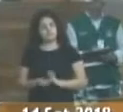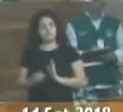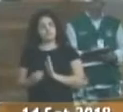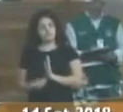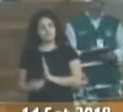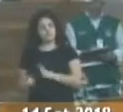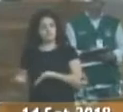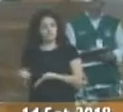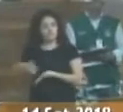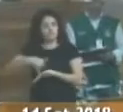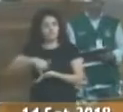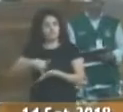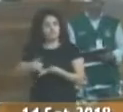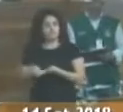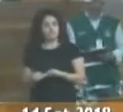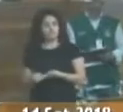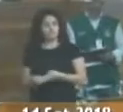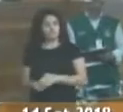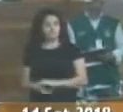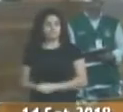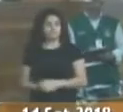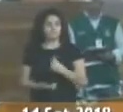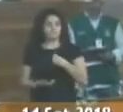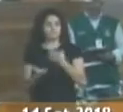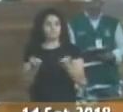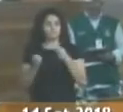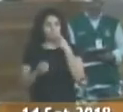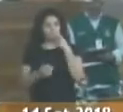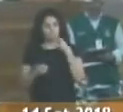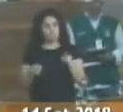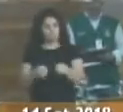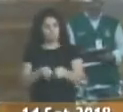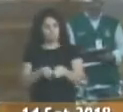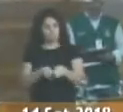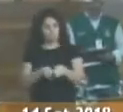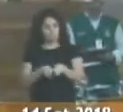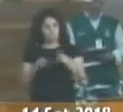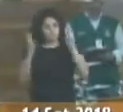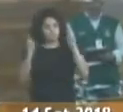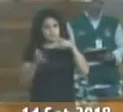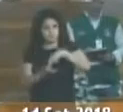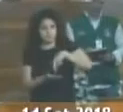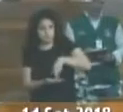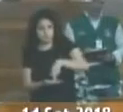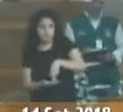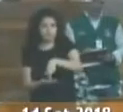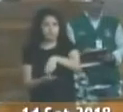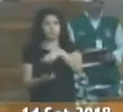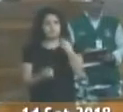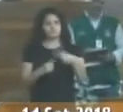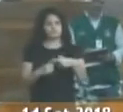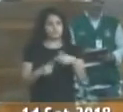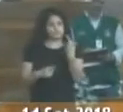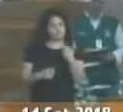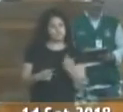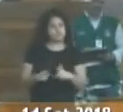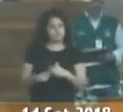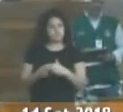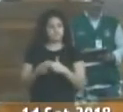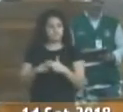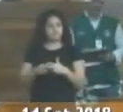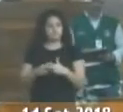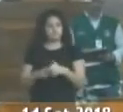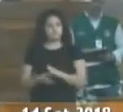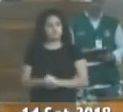Tá? Então, quero falar também das trilhas, que não temos manutenção.